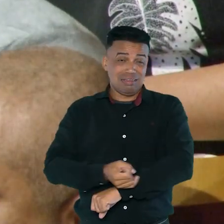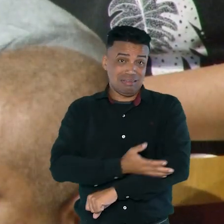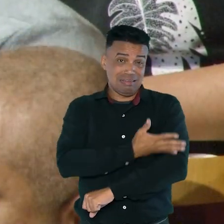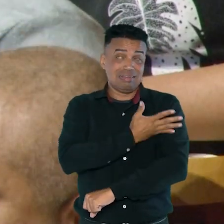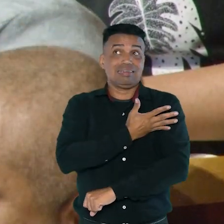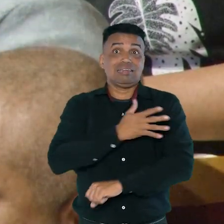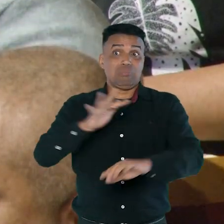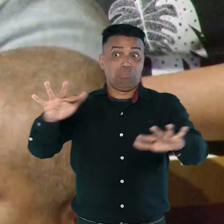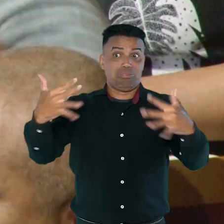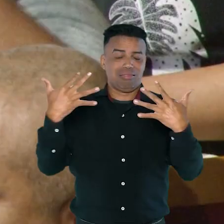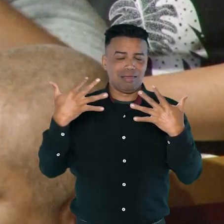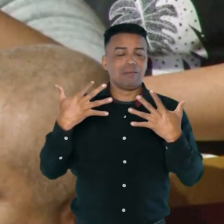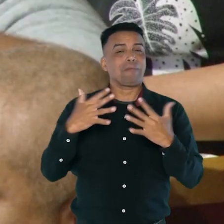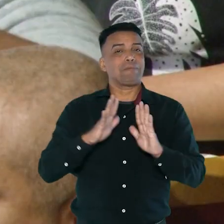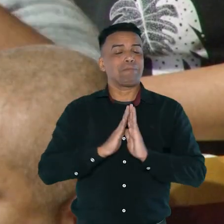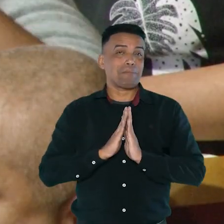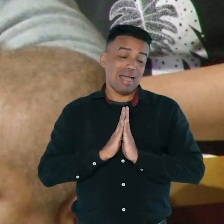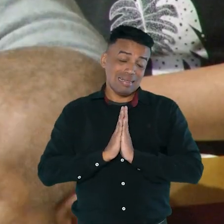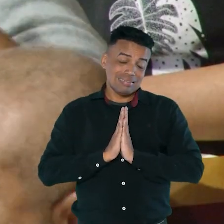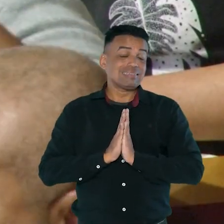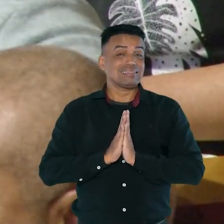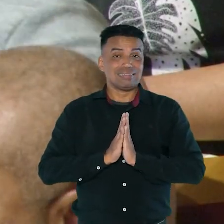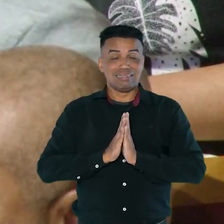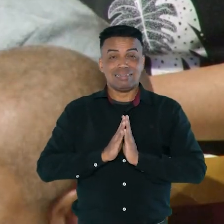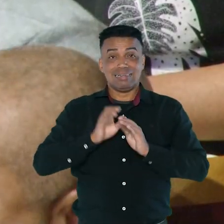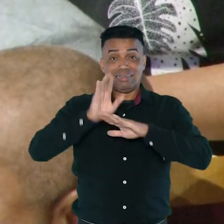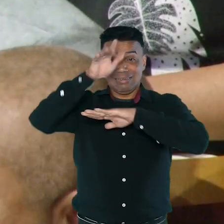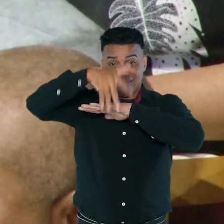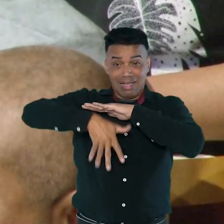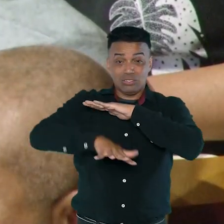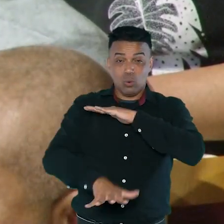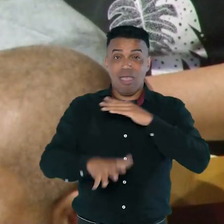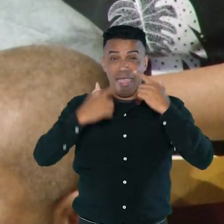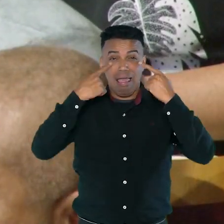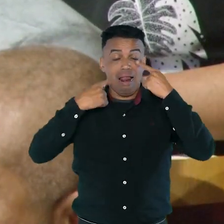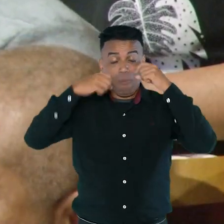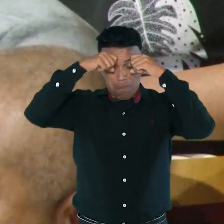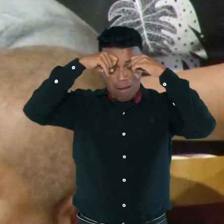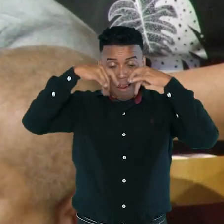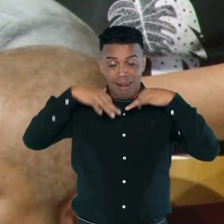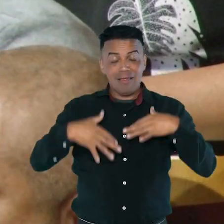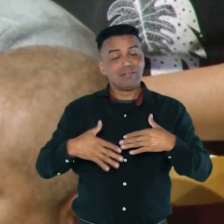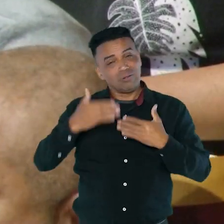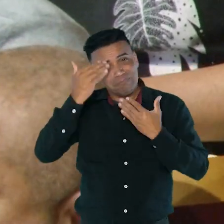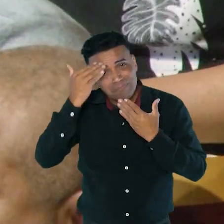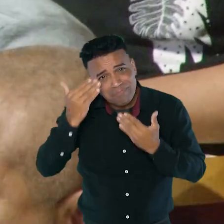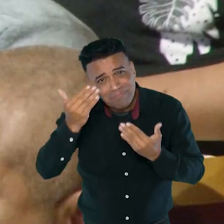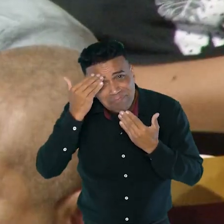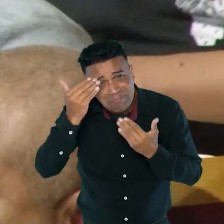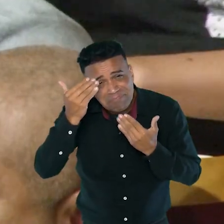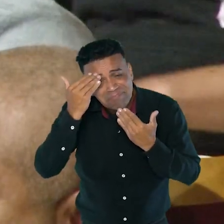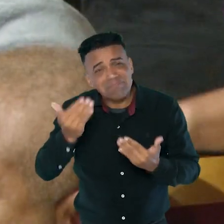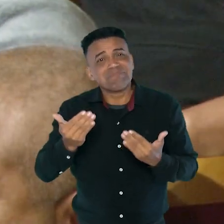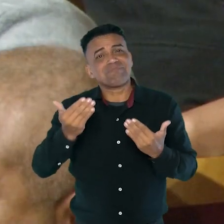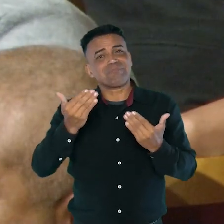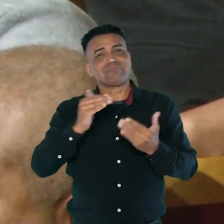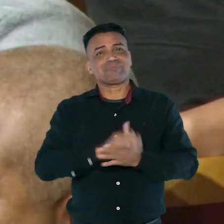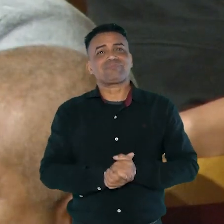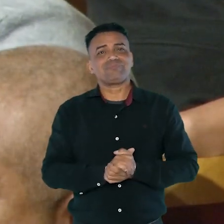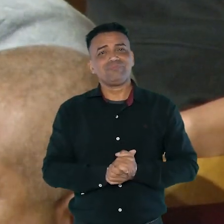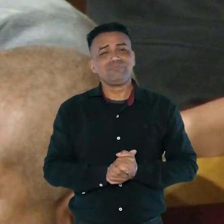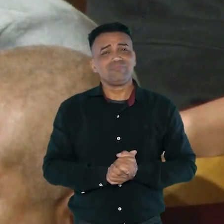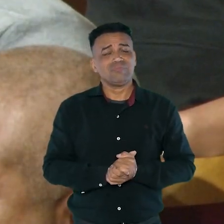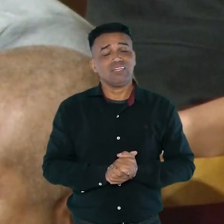público, mas é cachoeira, tem que fluir, e é isso, assim, gratidão, gratidão,